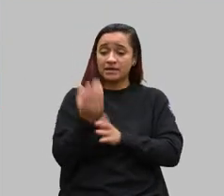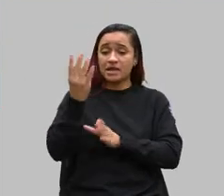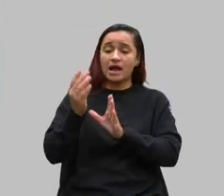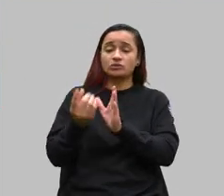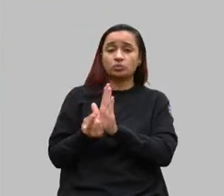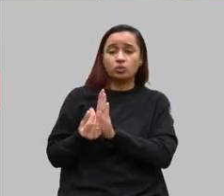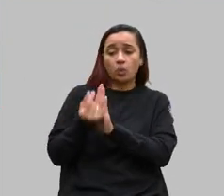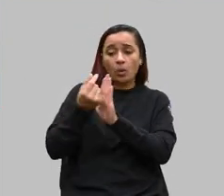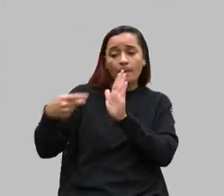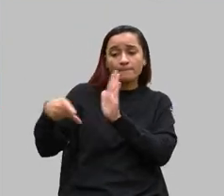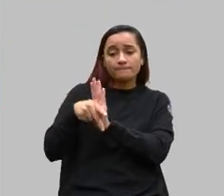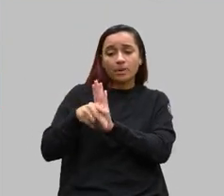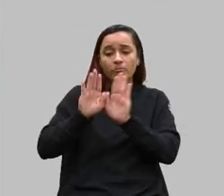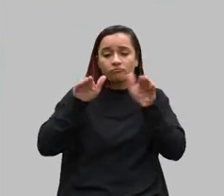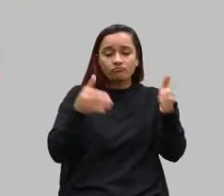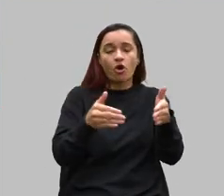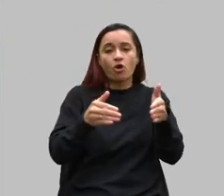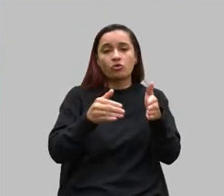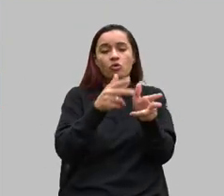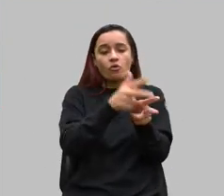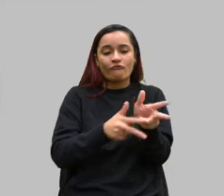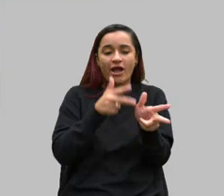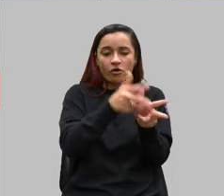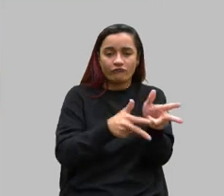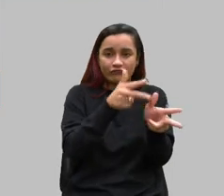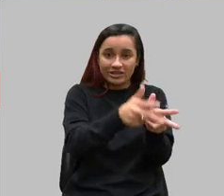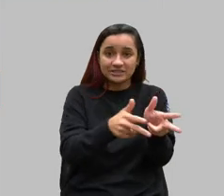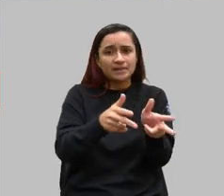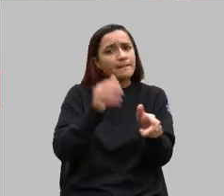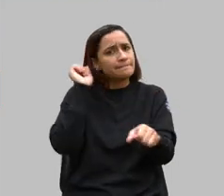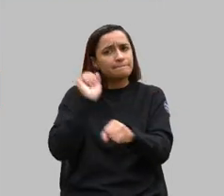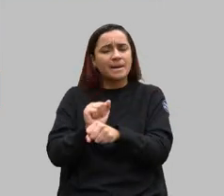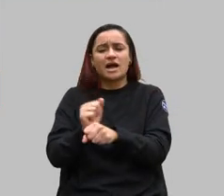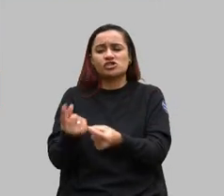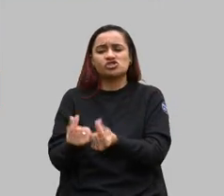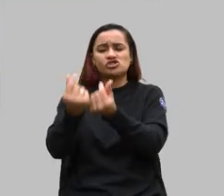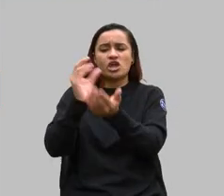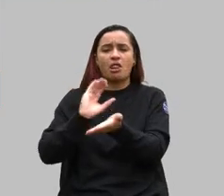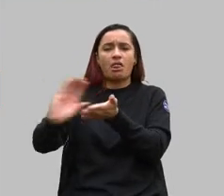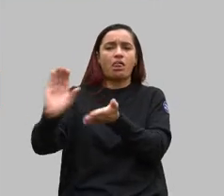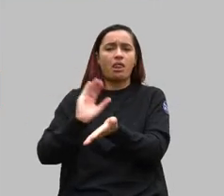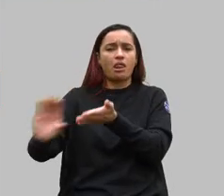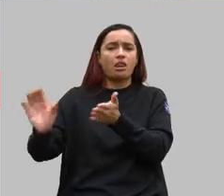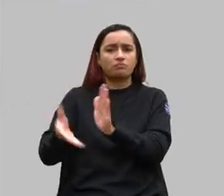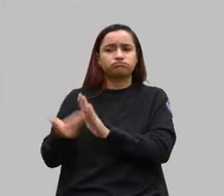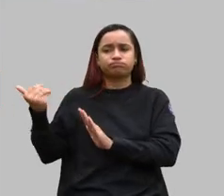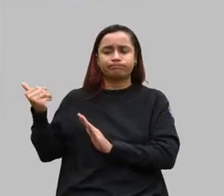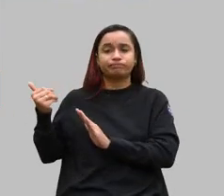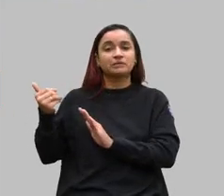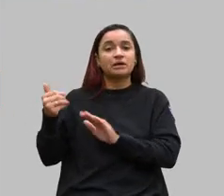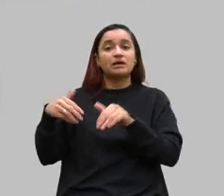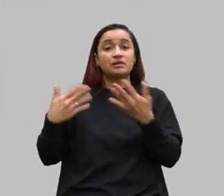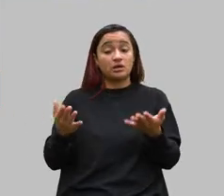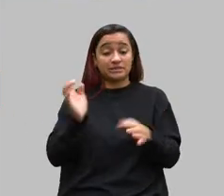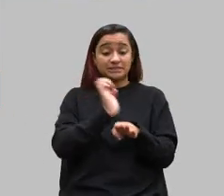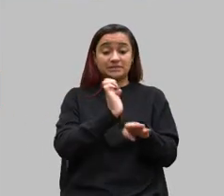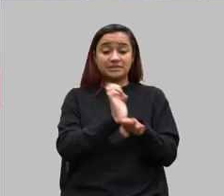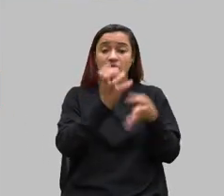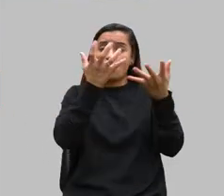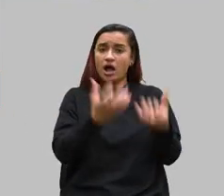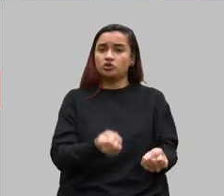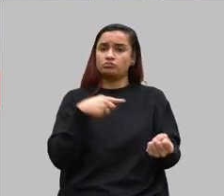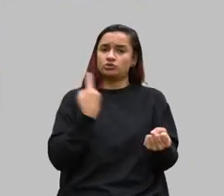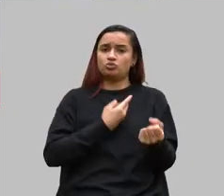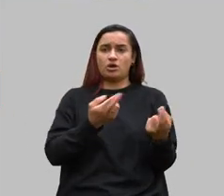ferrovias chega do dinheiro cair no caixa único que o estado assuma seu papel e seja ouvido